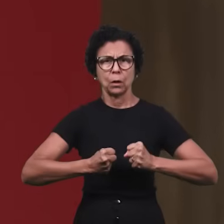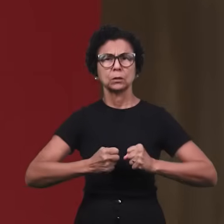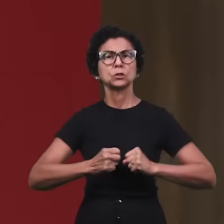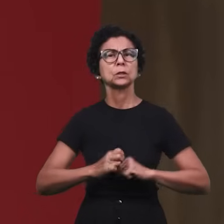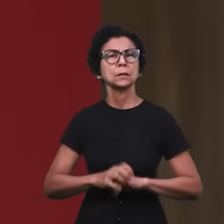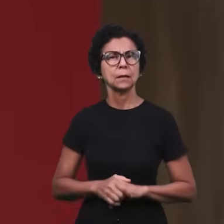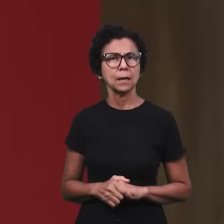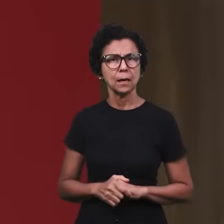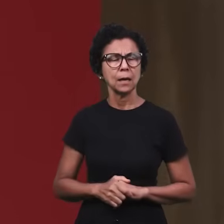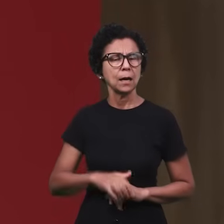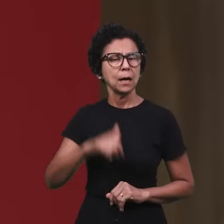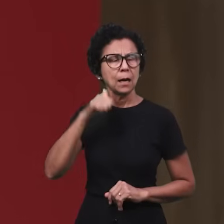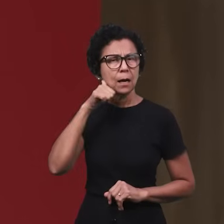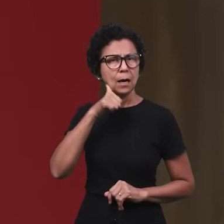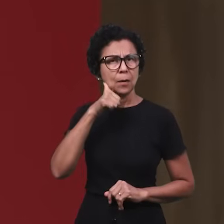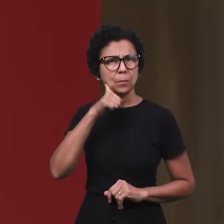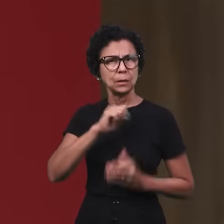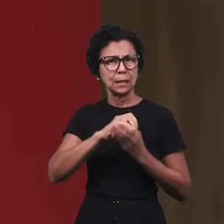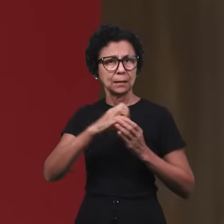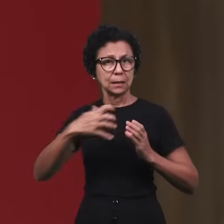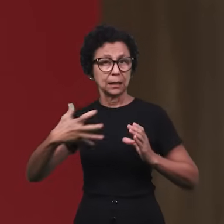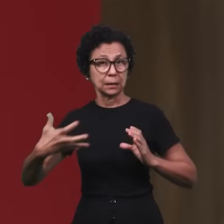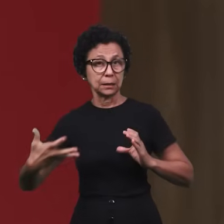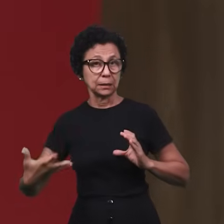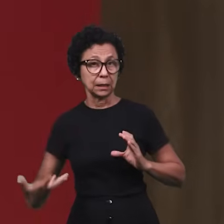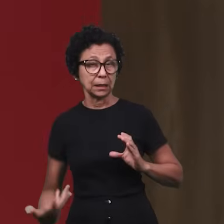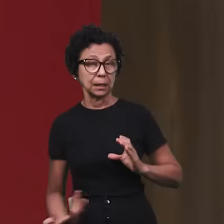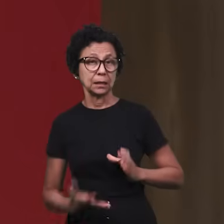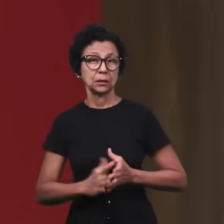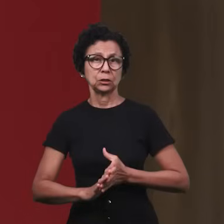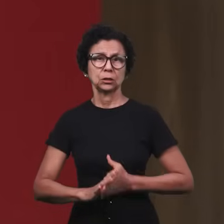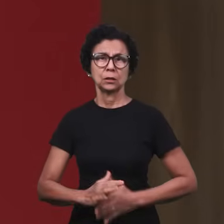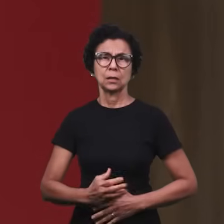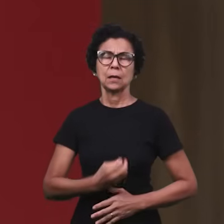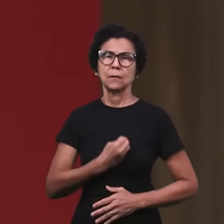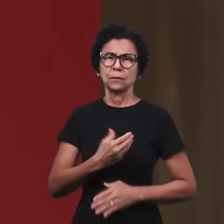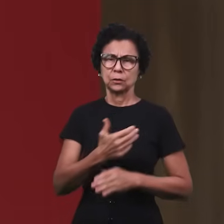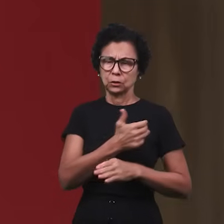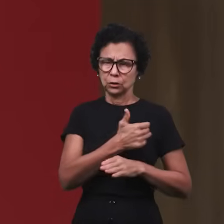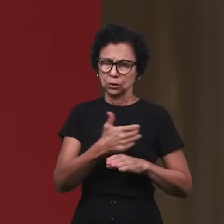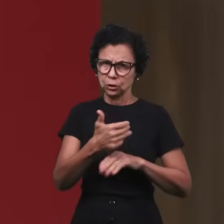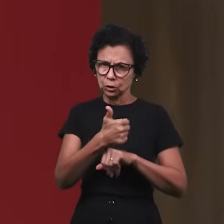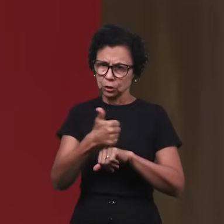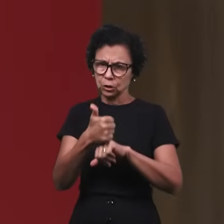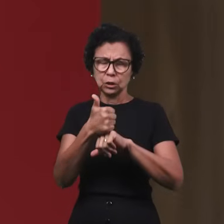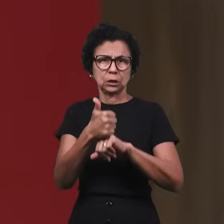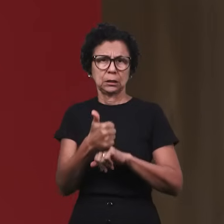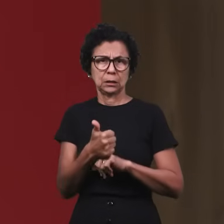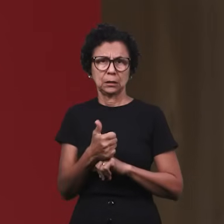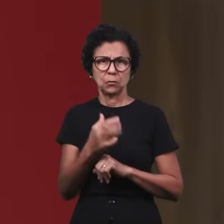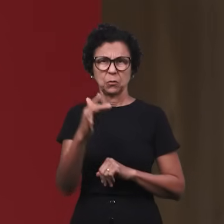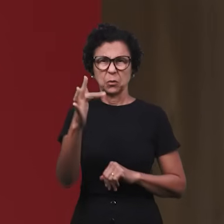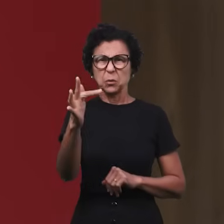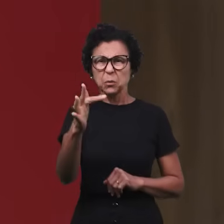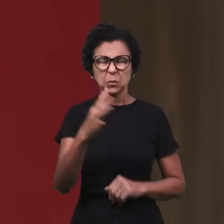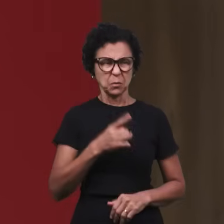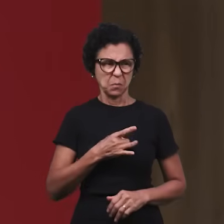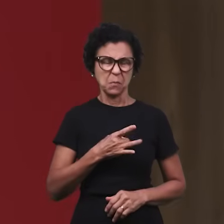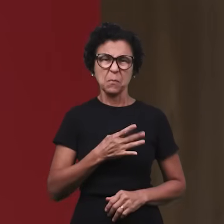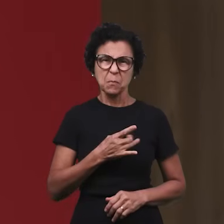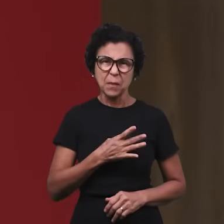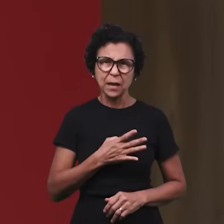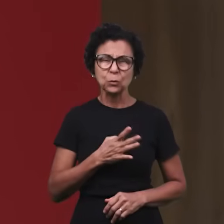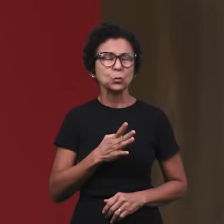força. Essa mulher é revestida de vigor e dignidade. Não teme ao dia futuro. Ao